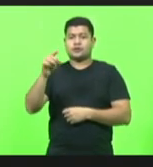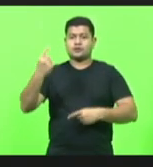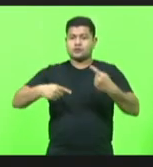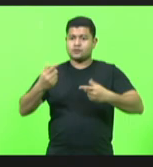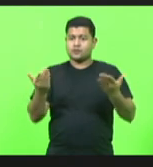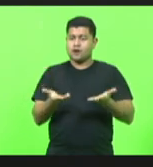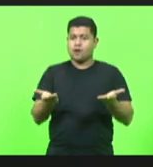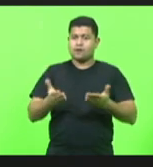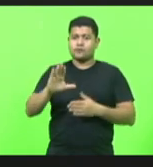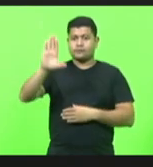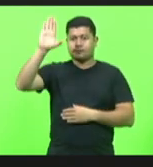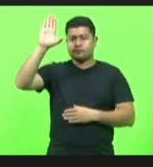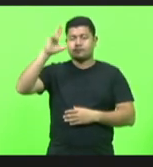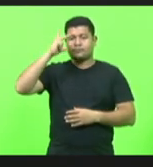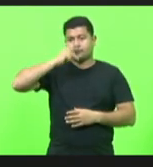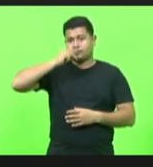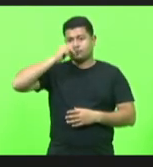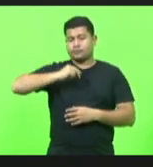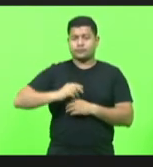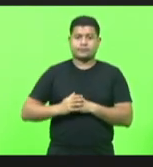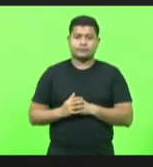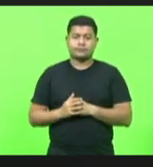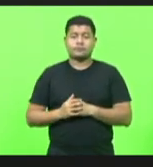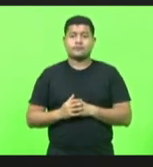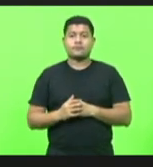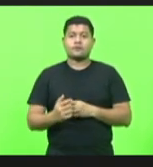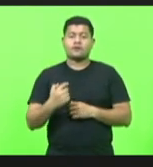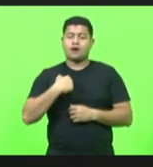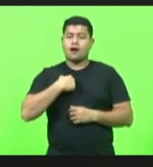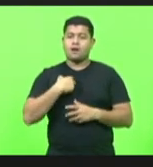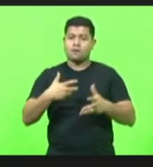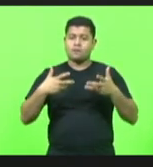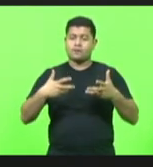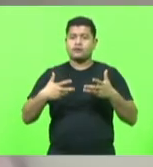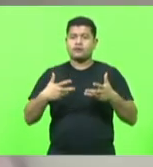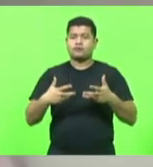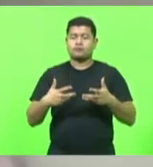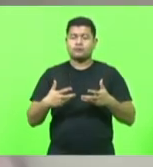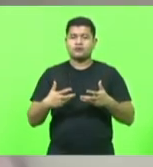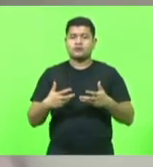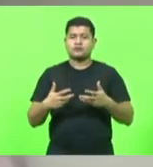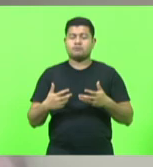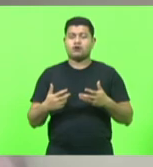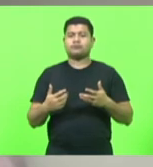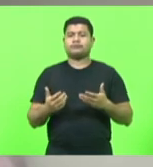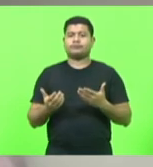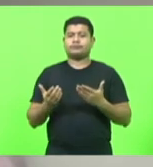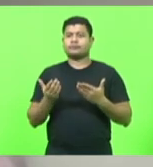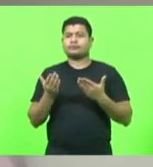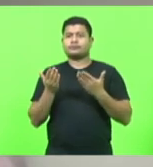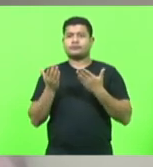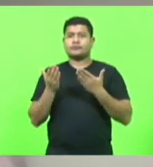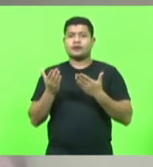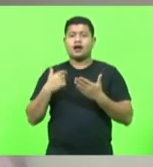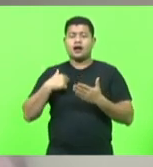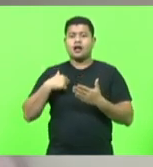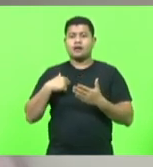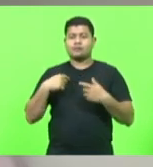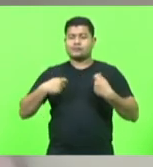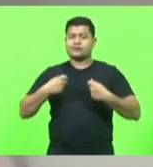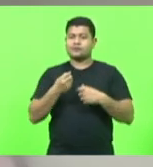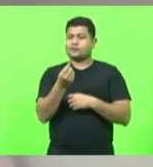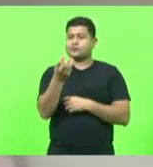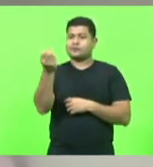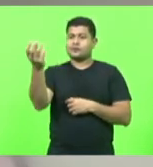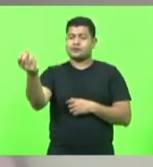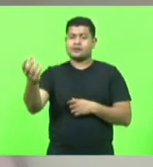Nunes. Eu queria... ontem eu estava em deslocamento e não pude participar na